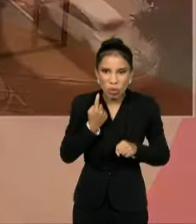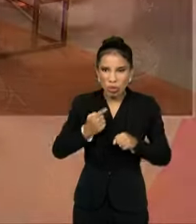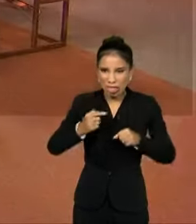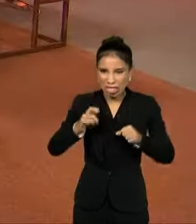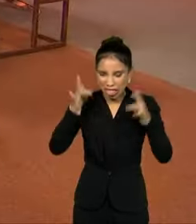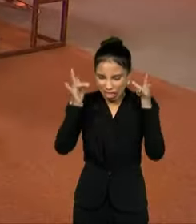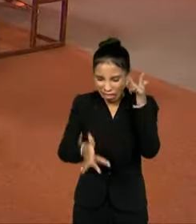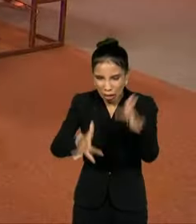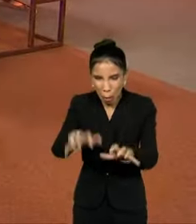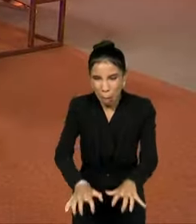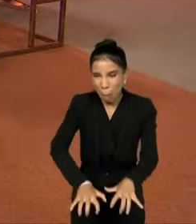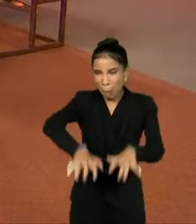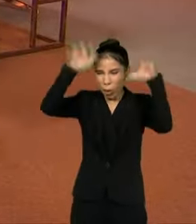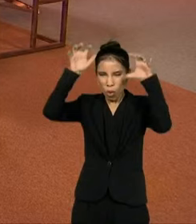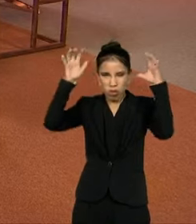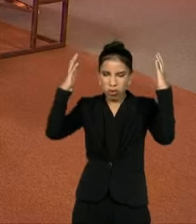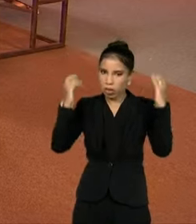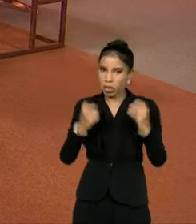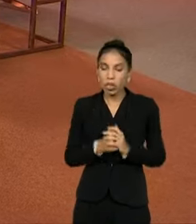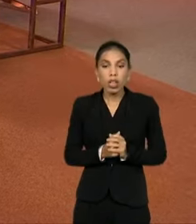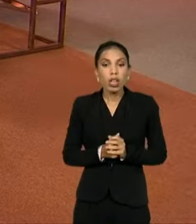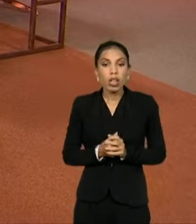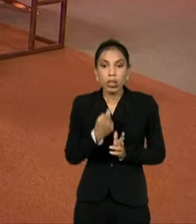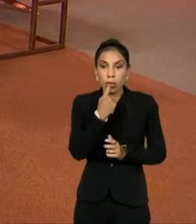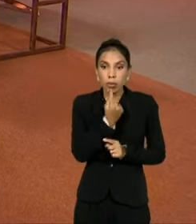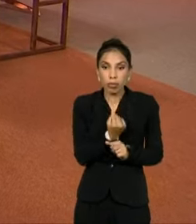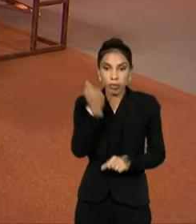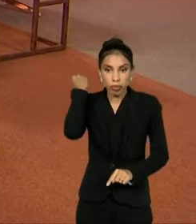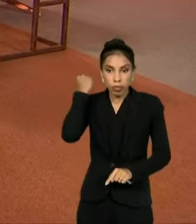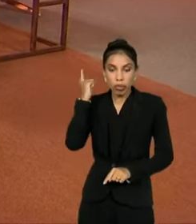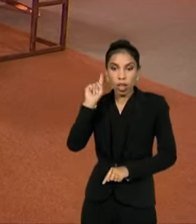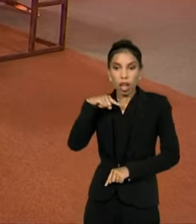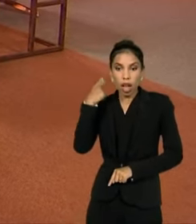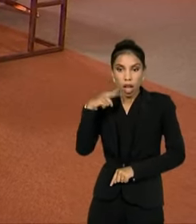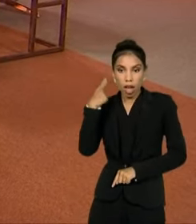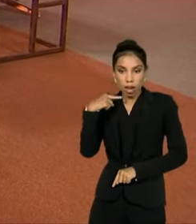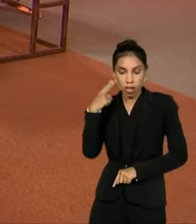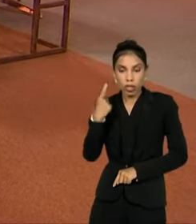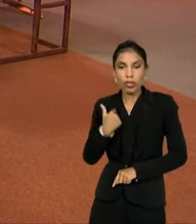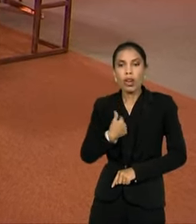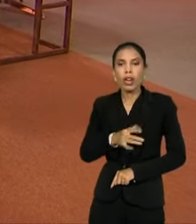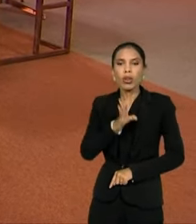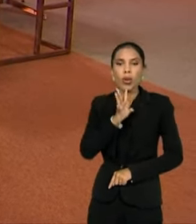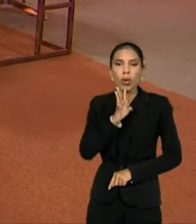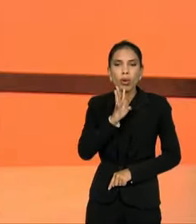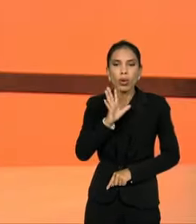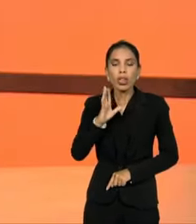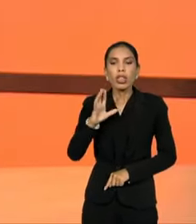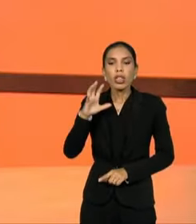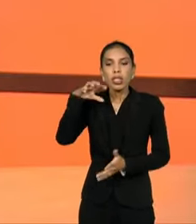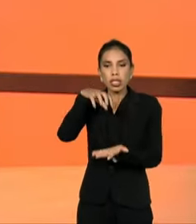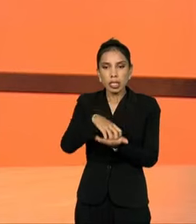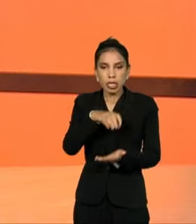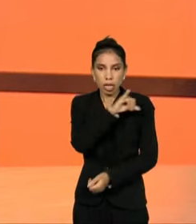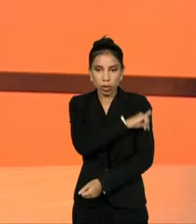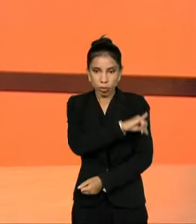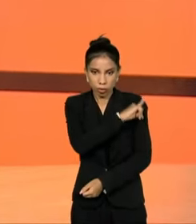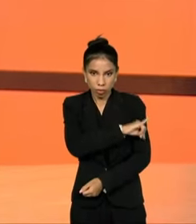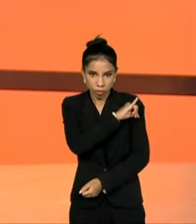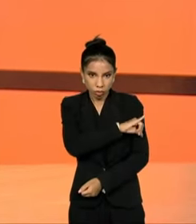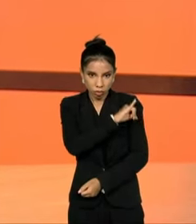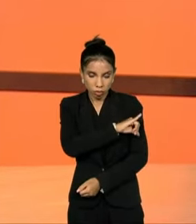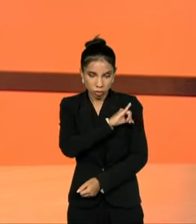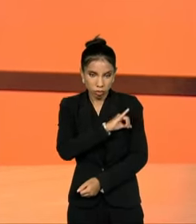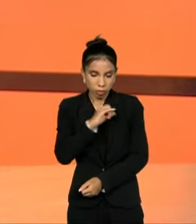concordo 100%, recentemente assassinaram um advogado que eu conhecia muito, no centro do Rio de Janeiro,